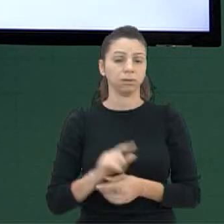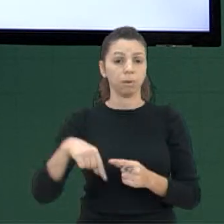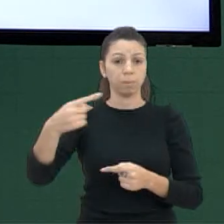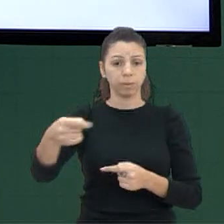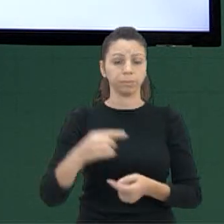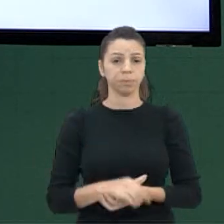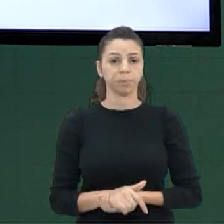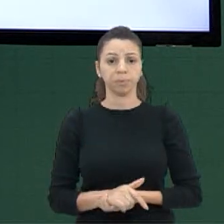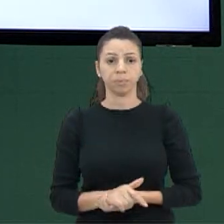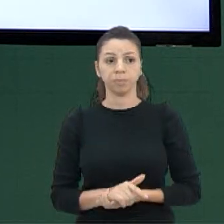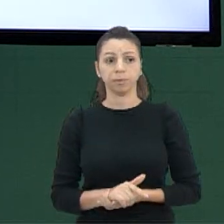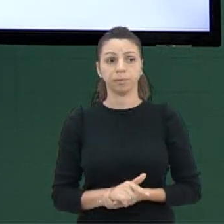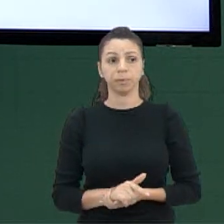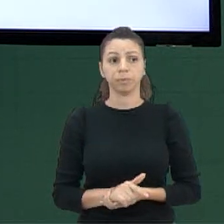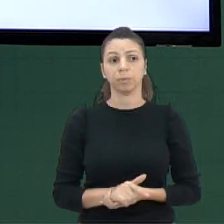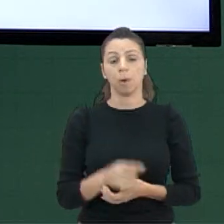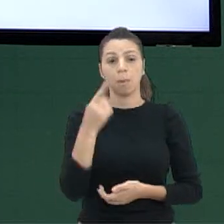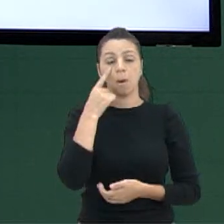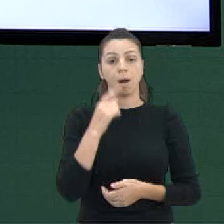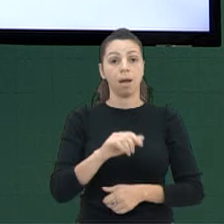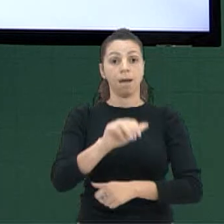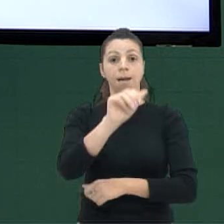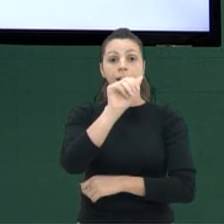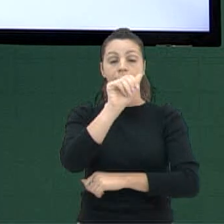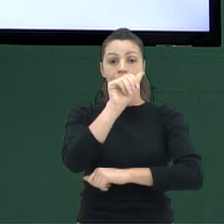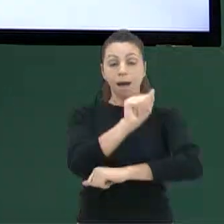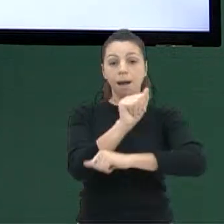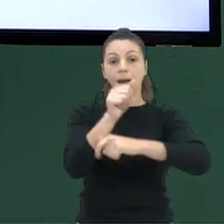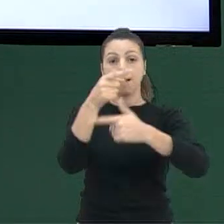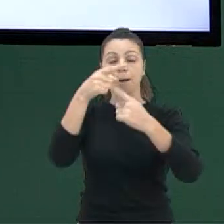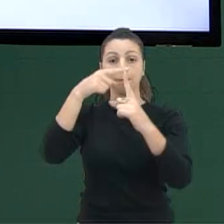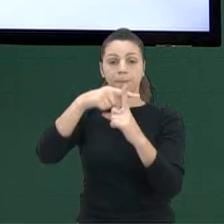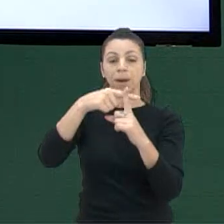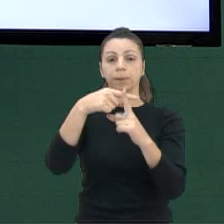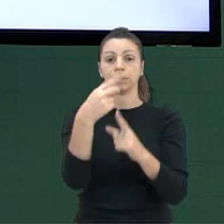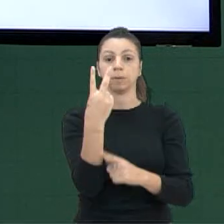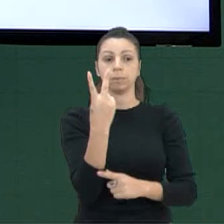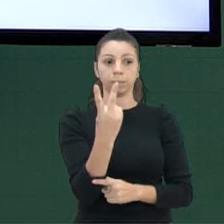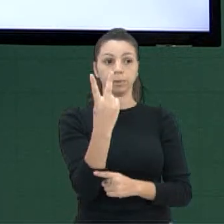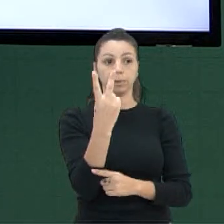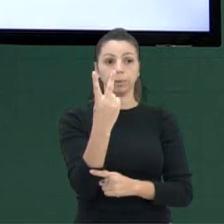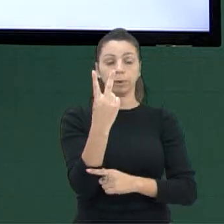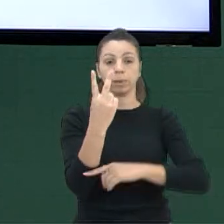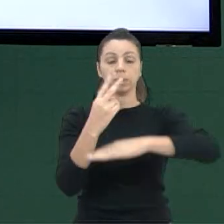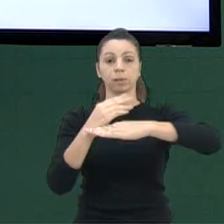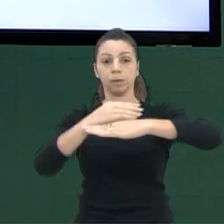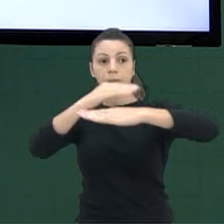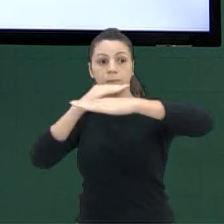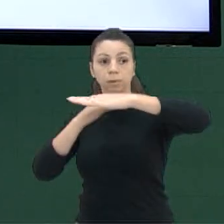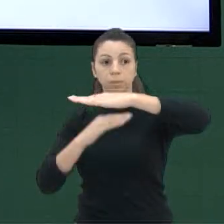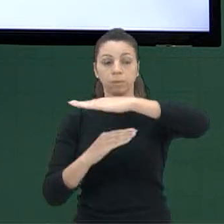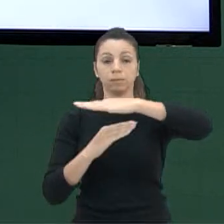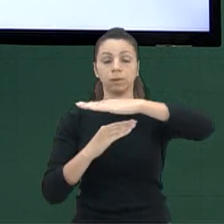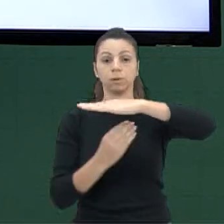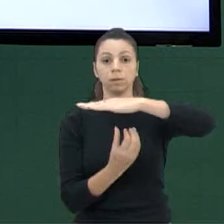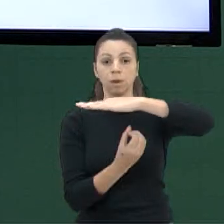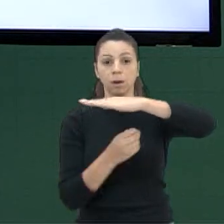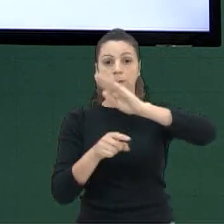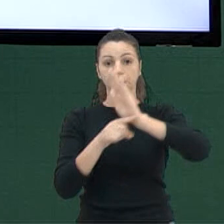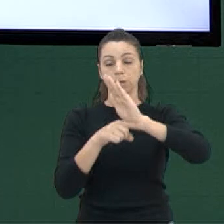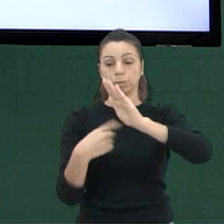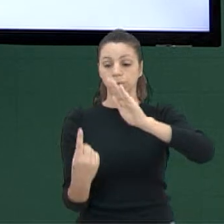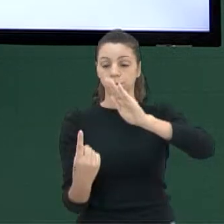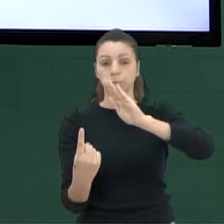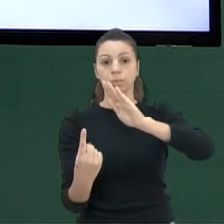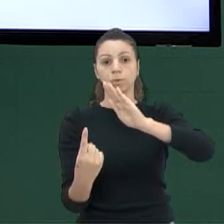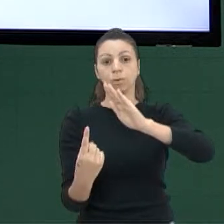A expressão a mais 2 divididos por a menos 1 não tem valor numérico quando a for 1, porque 1 menos